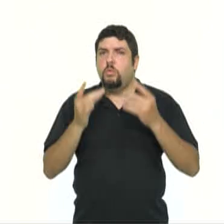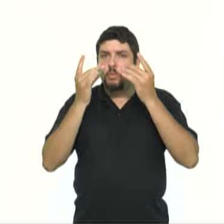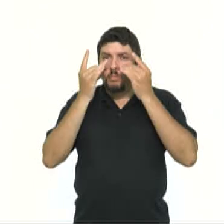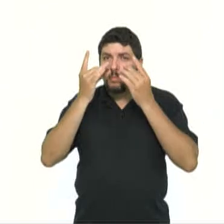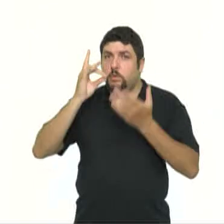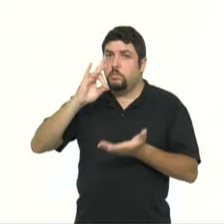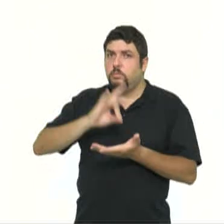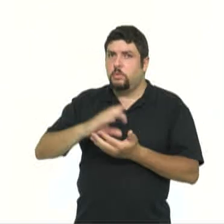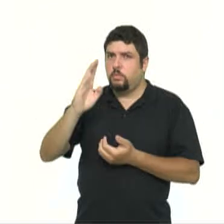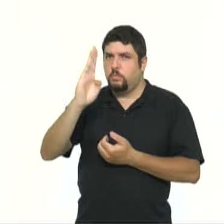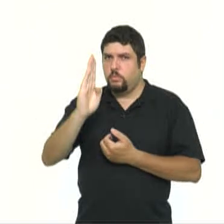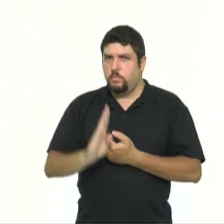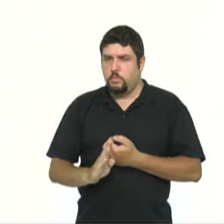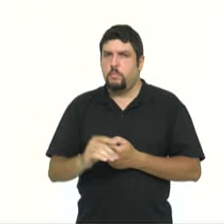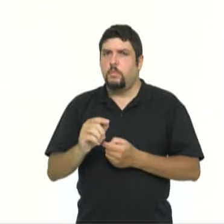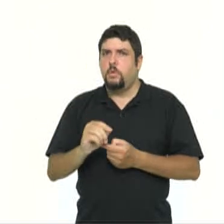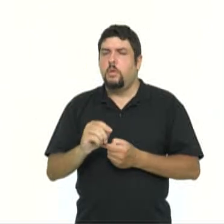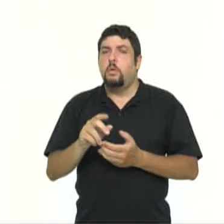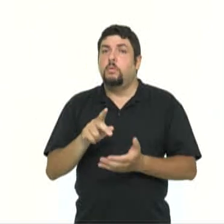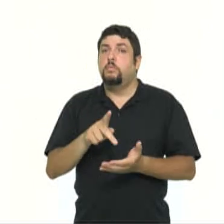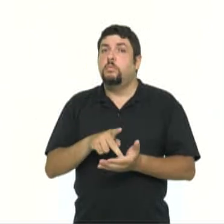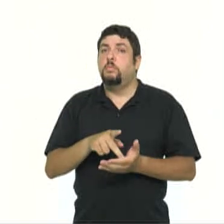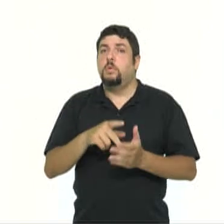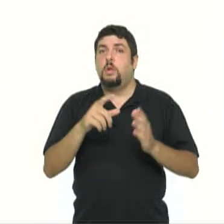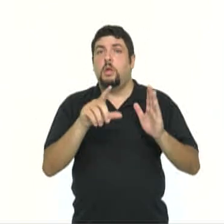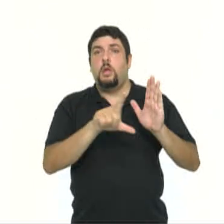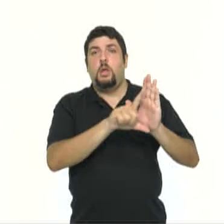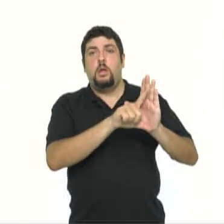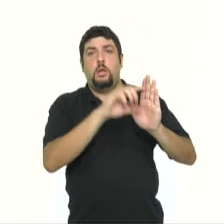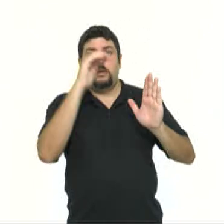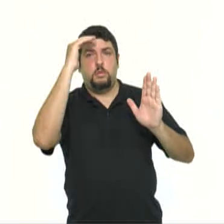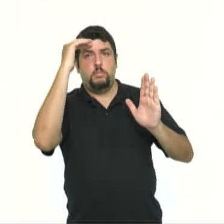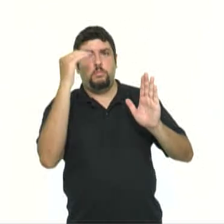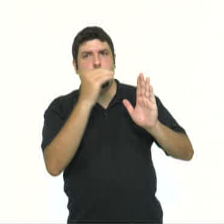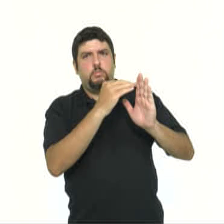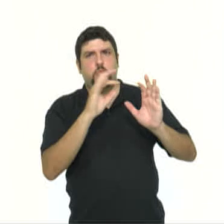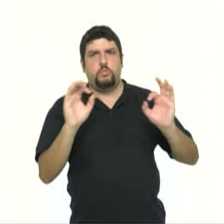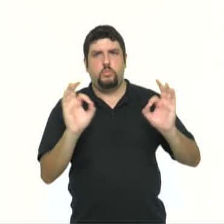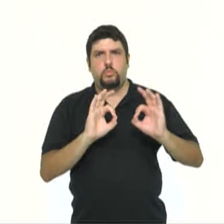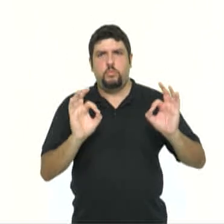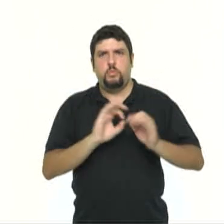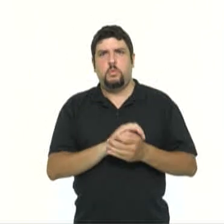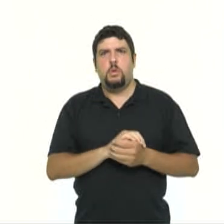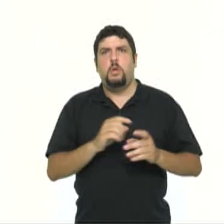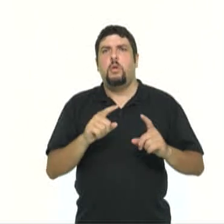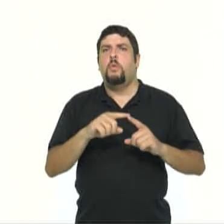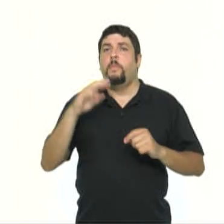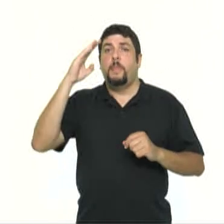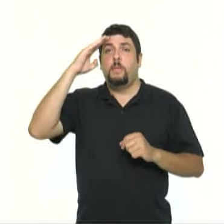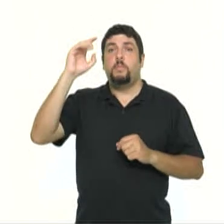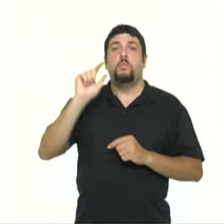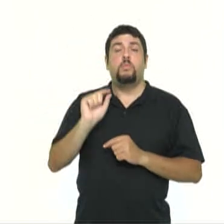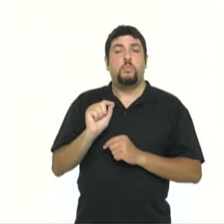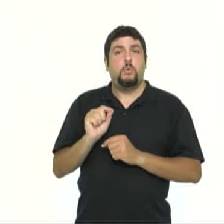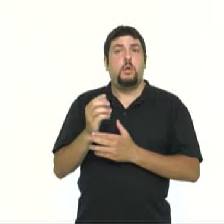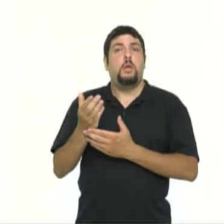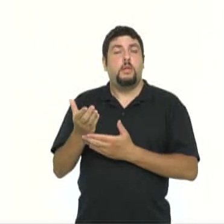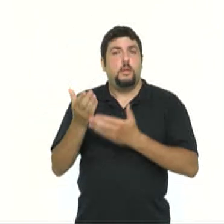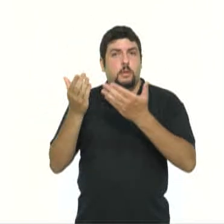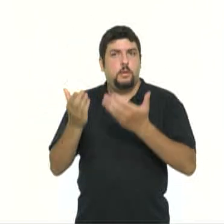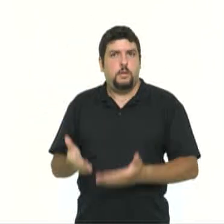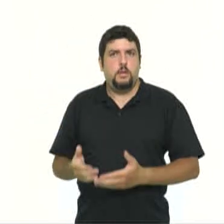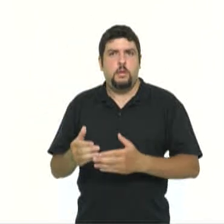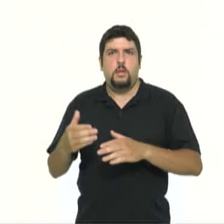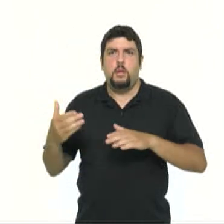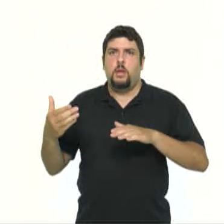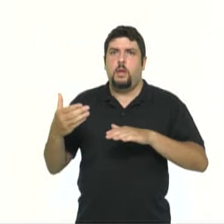realidade brasileira, não há o cumprimento dessa garantia, principalmente no que diz